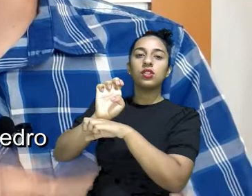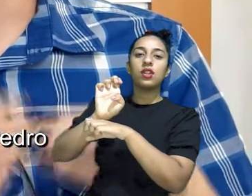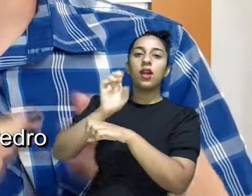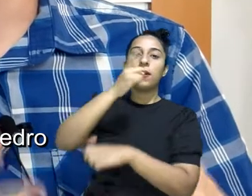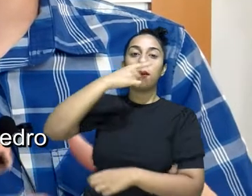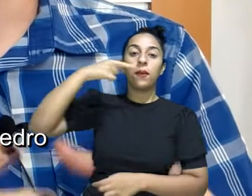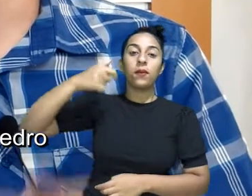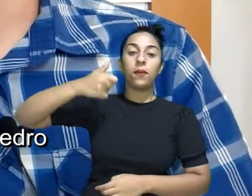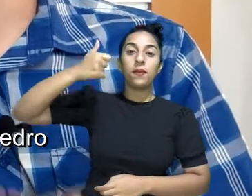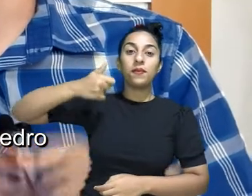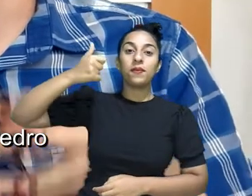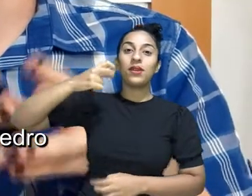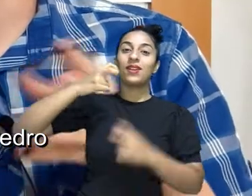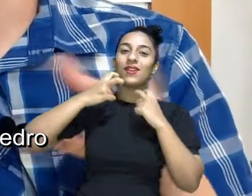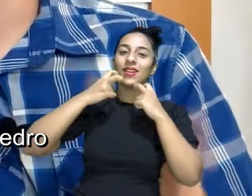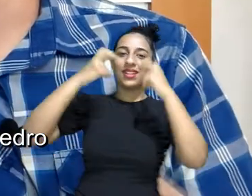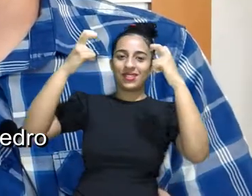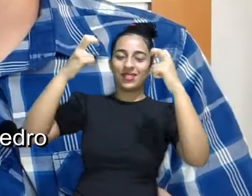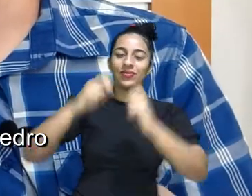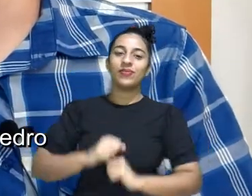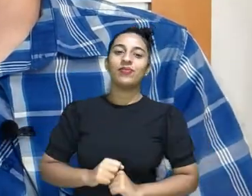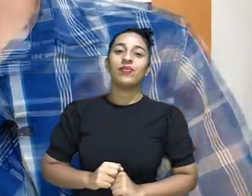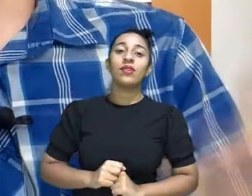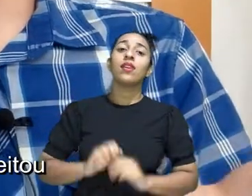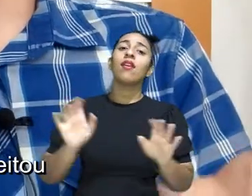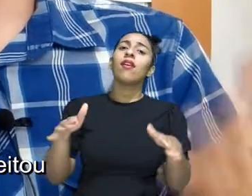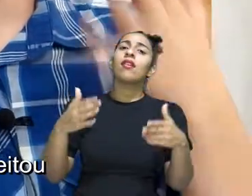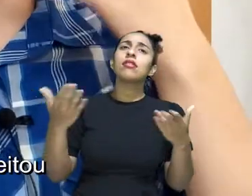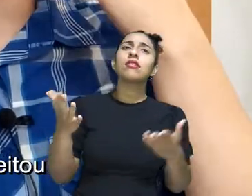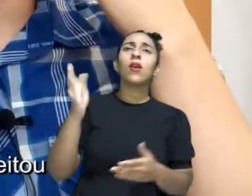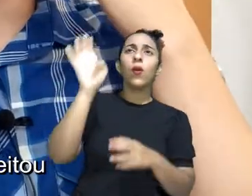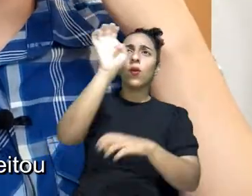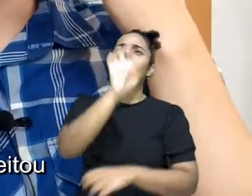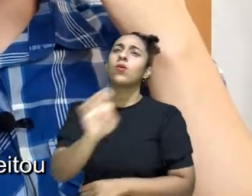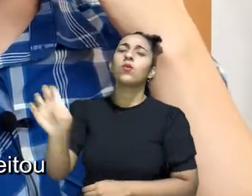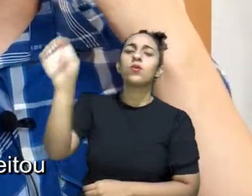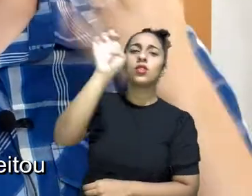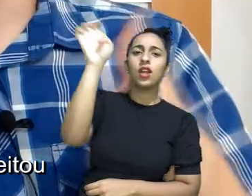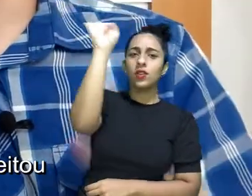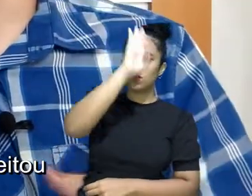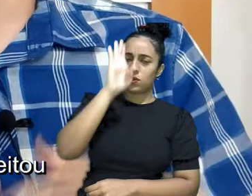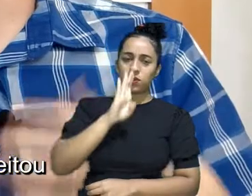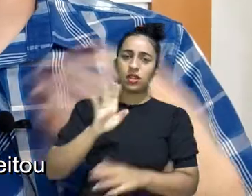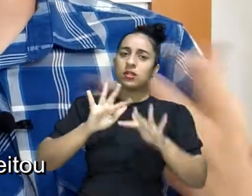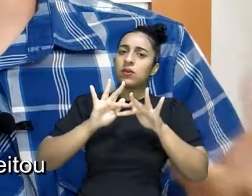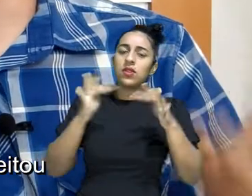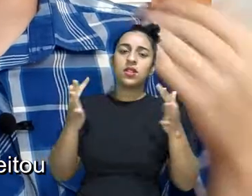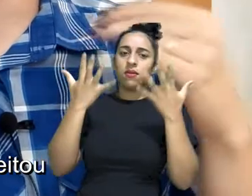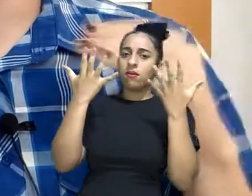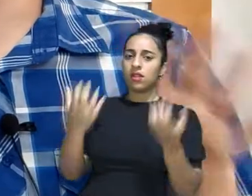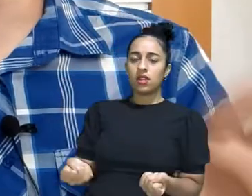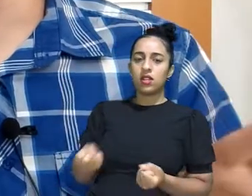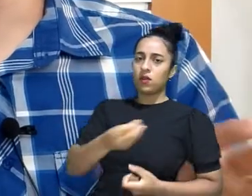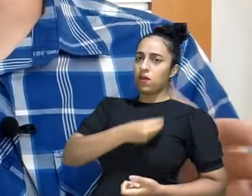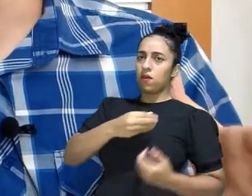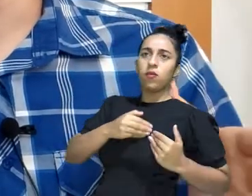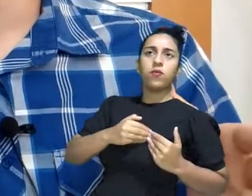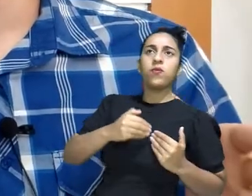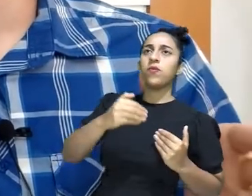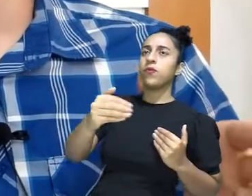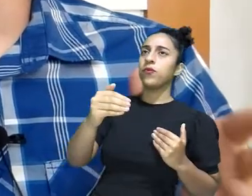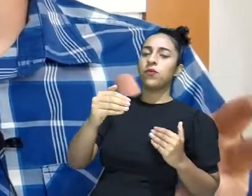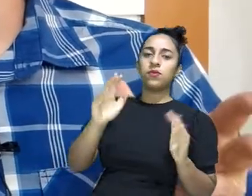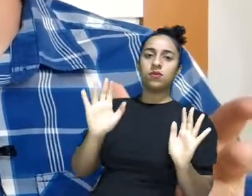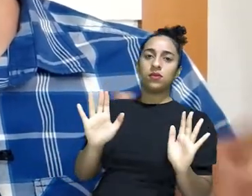no qual Dom Pedro teria dado o grito do Ipiranga então o resto do Brasil simplesmente viva a Independencia aceitou e seguiu a